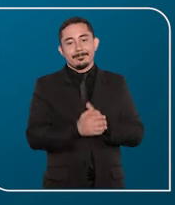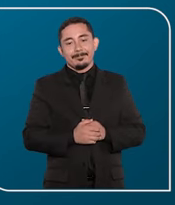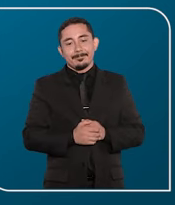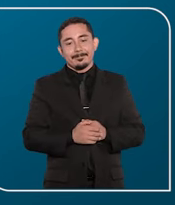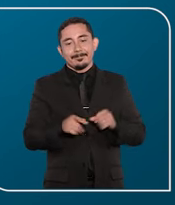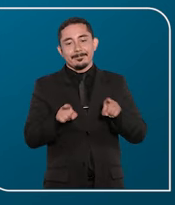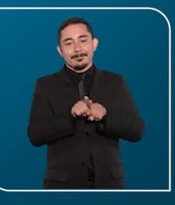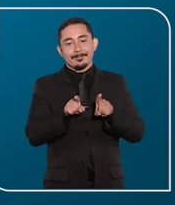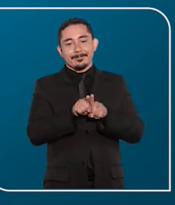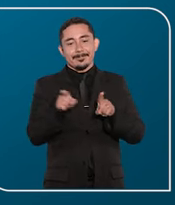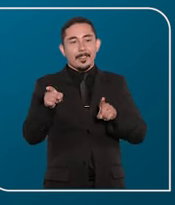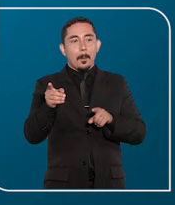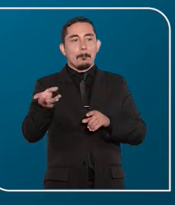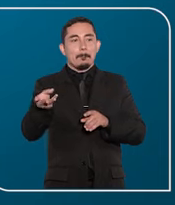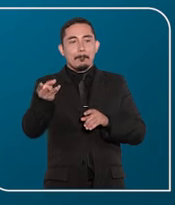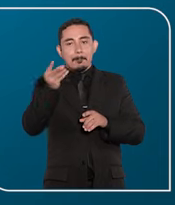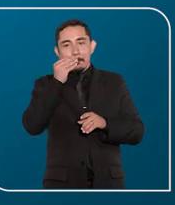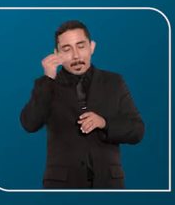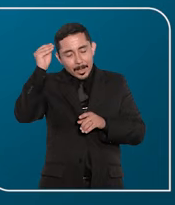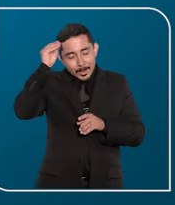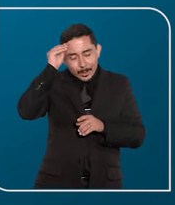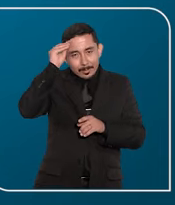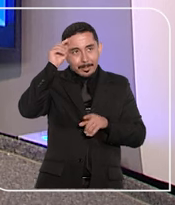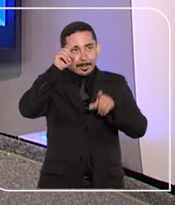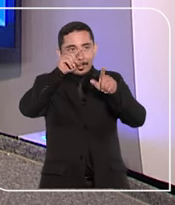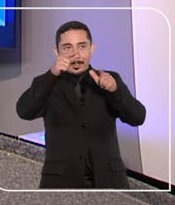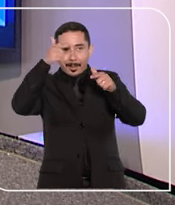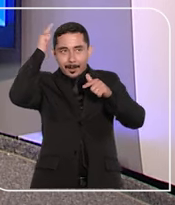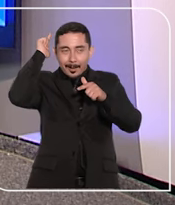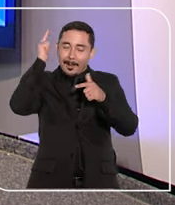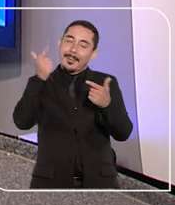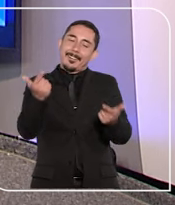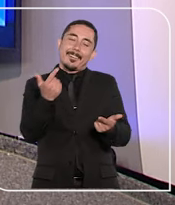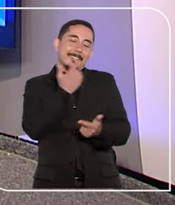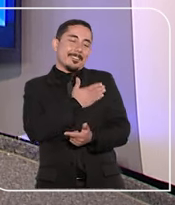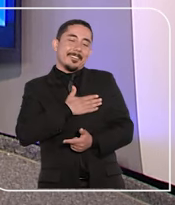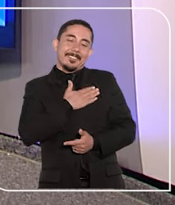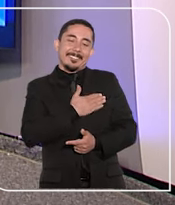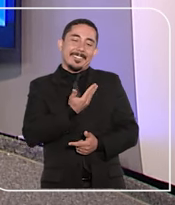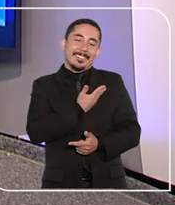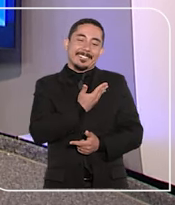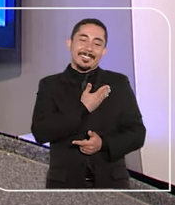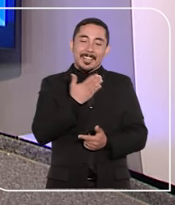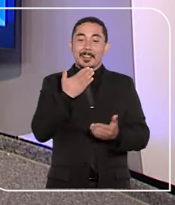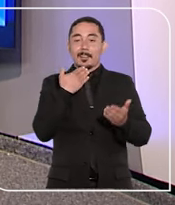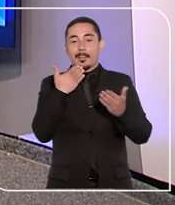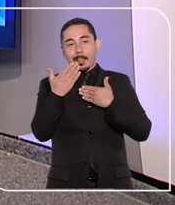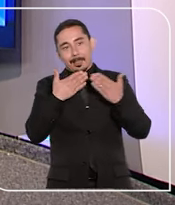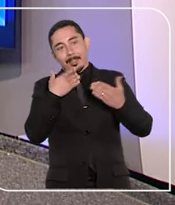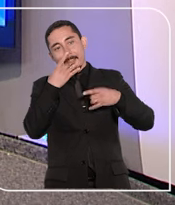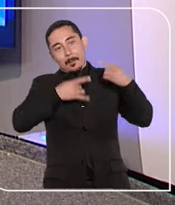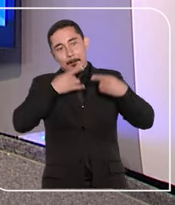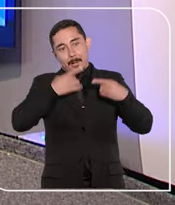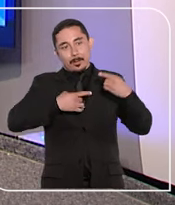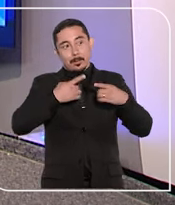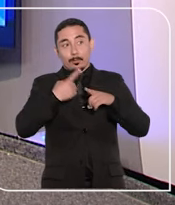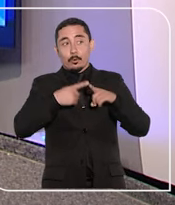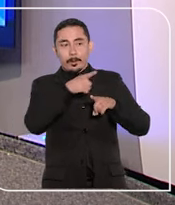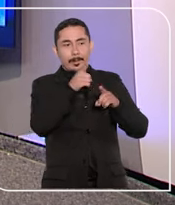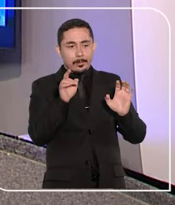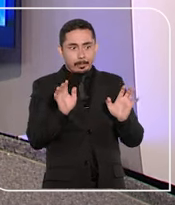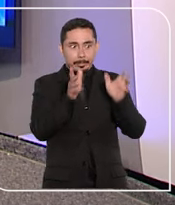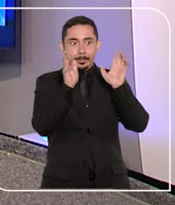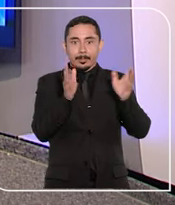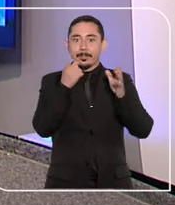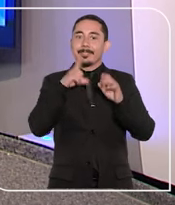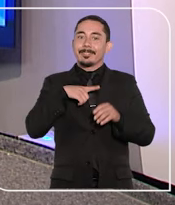beijo na careca do Gui, né? Que é sempre bom poder conversar com ele, né? E debater, embora ele seja um eterno provocador, né?